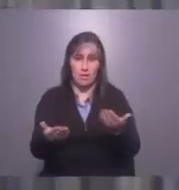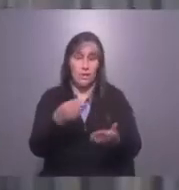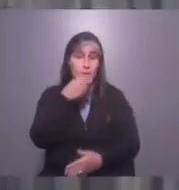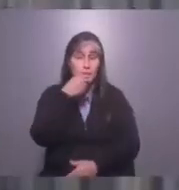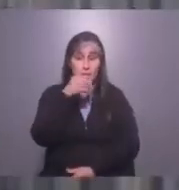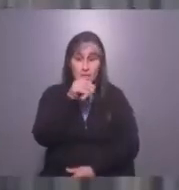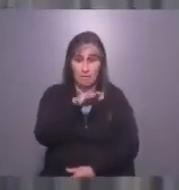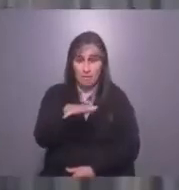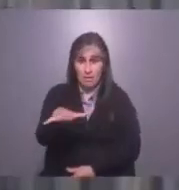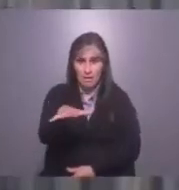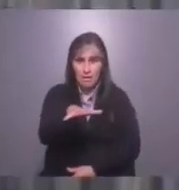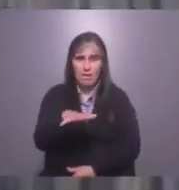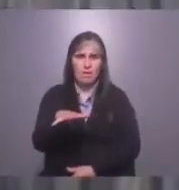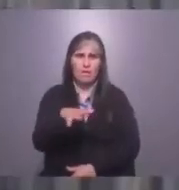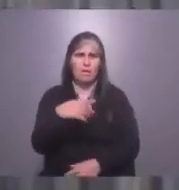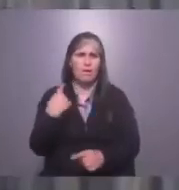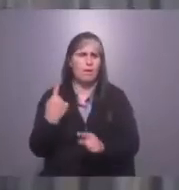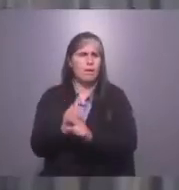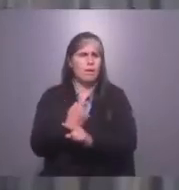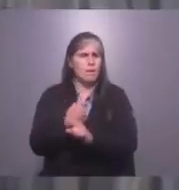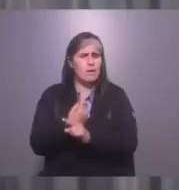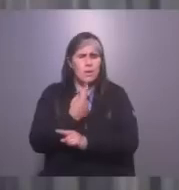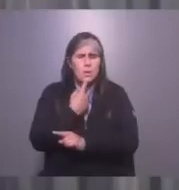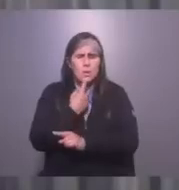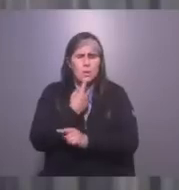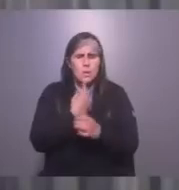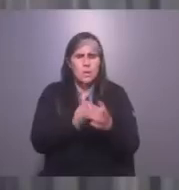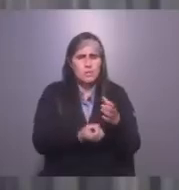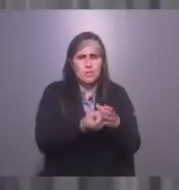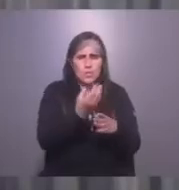nossa terra produzirá os seus